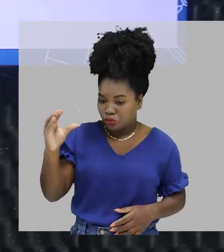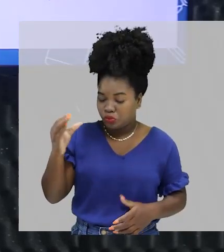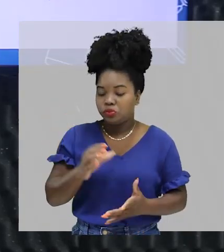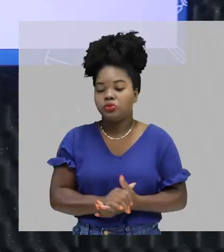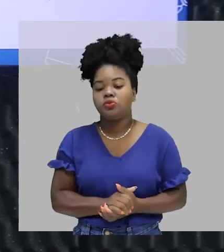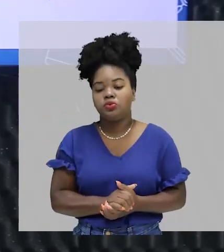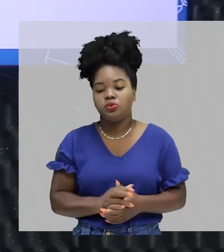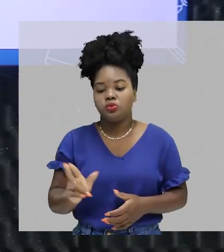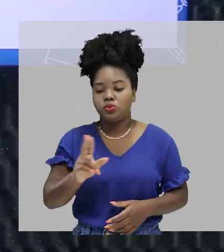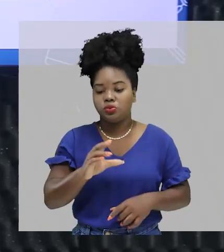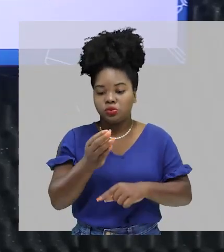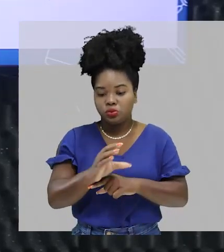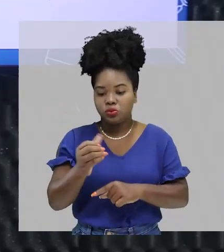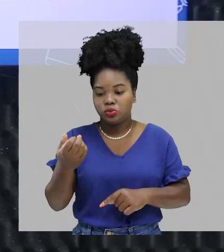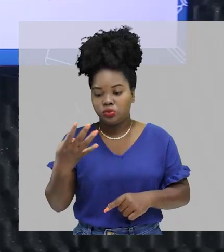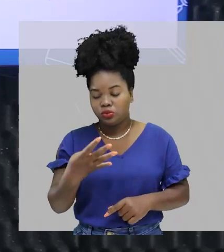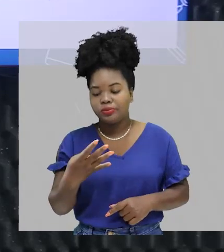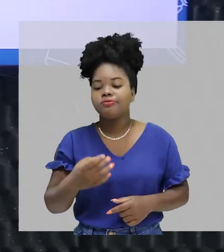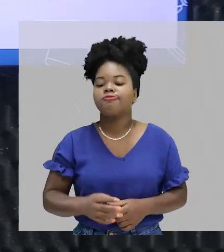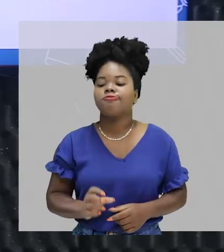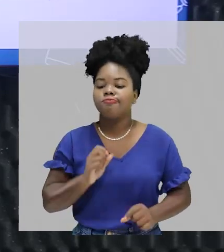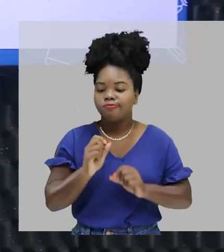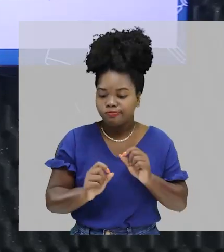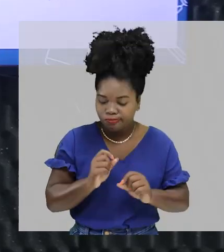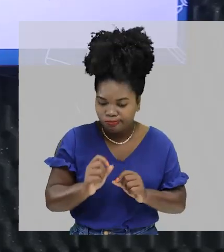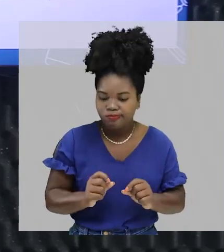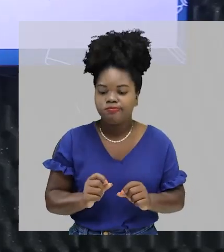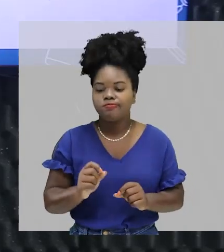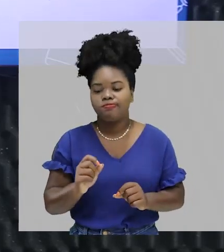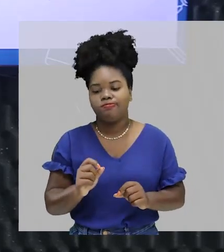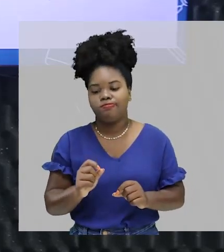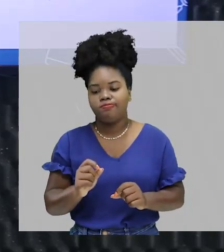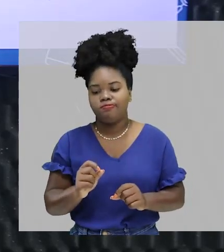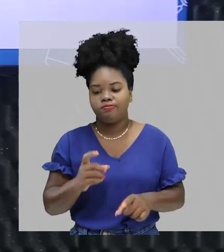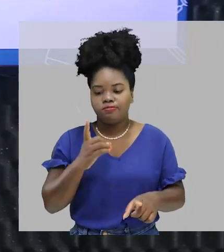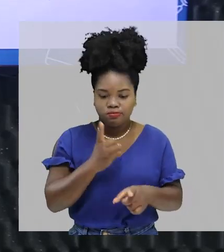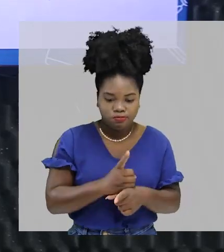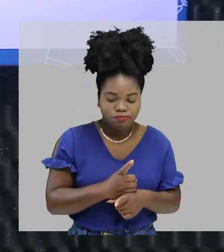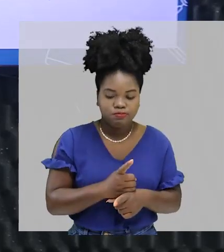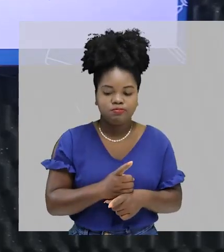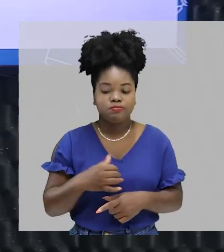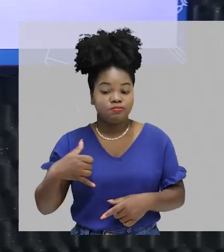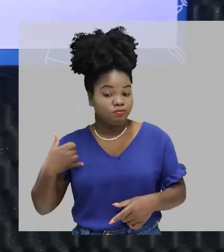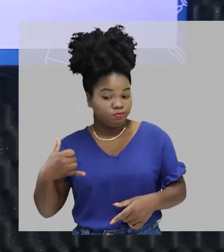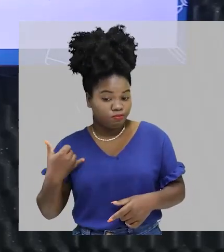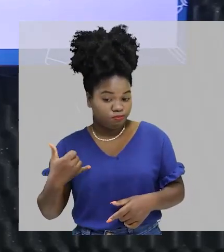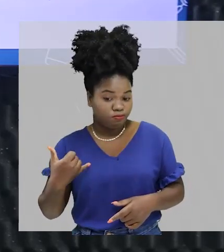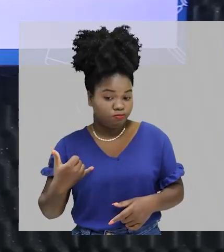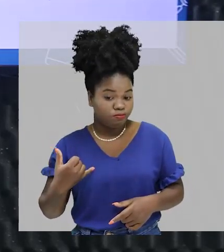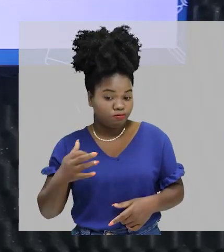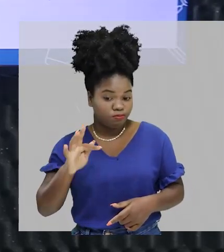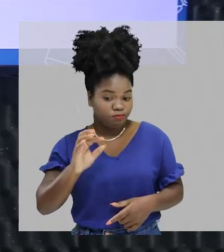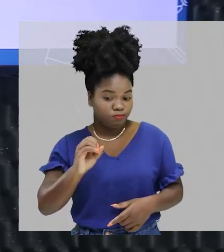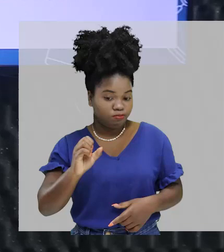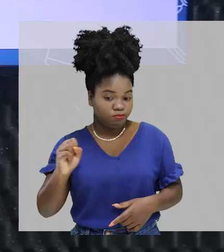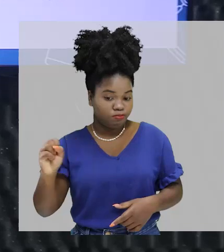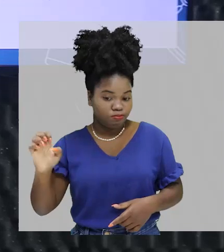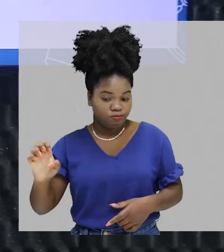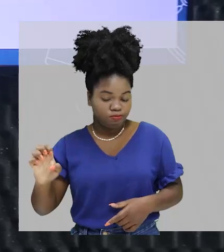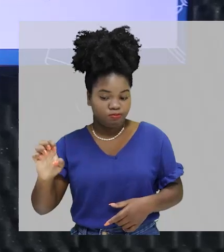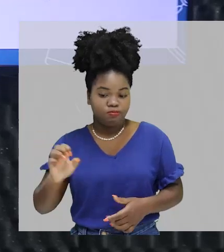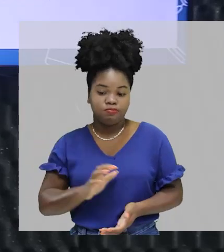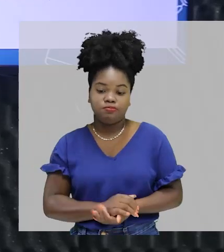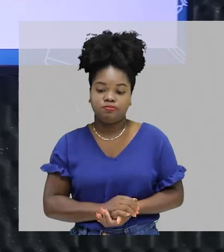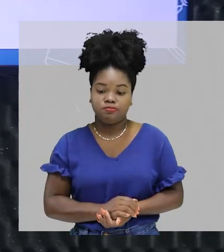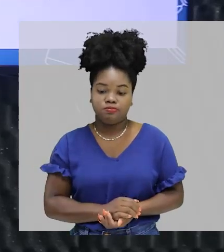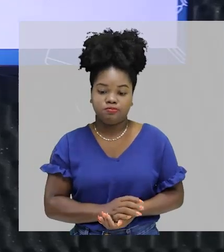para determinar a idade de fósseis de animais e de vegetais, ou de qualquer objeto que seja subproduto,